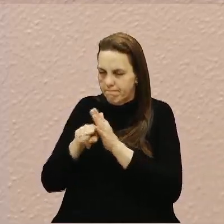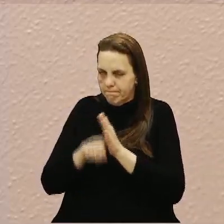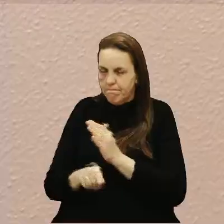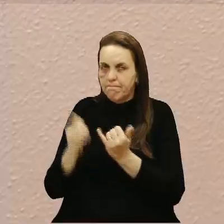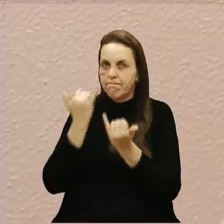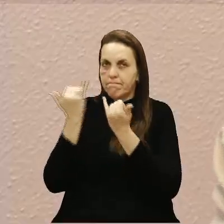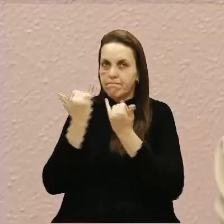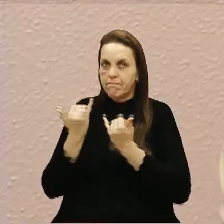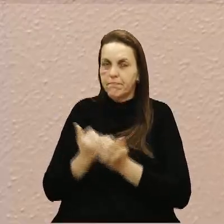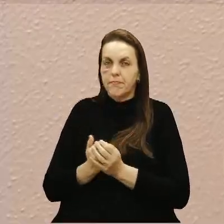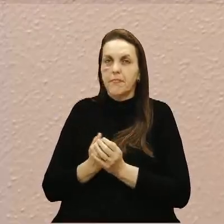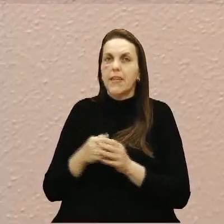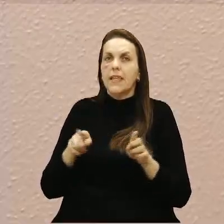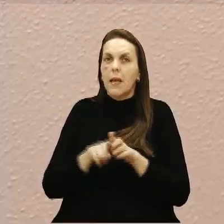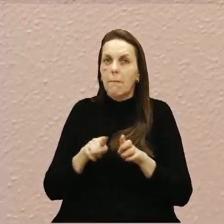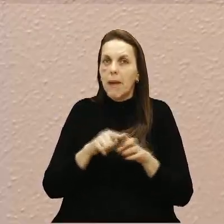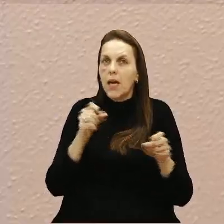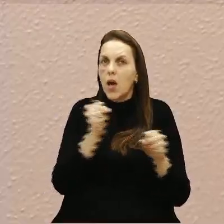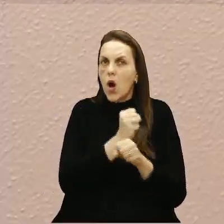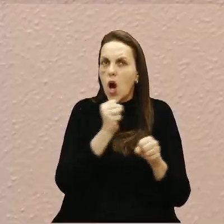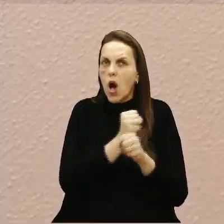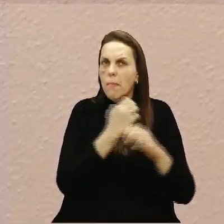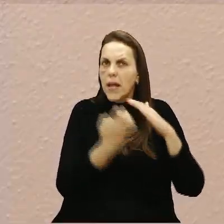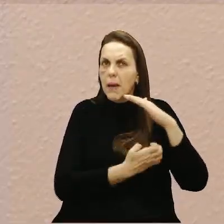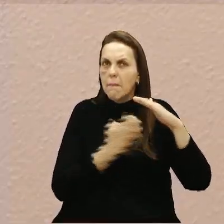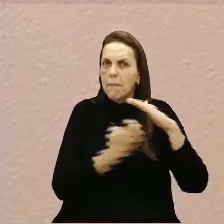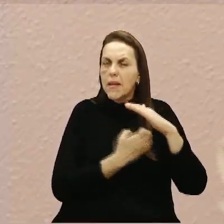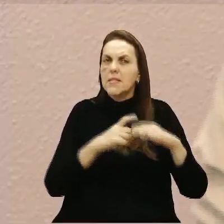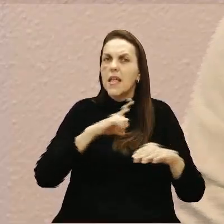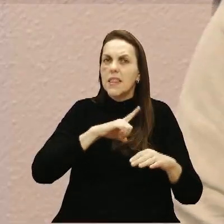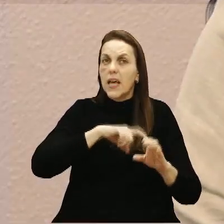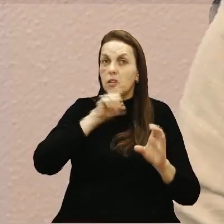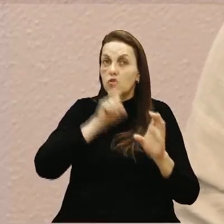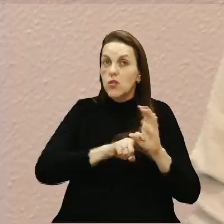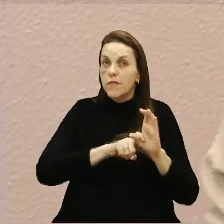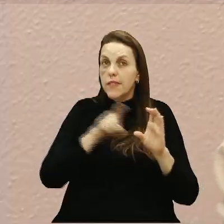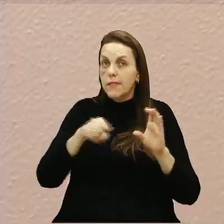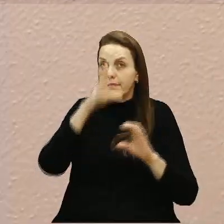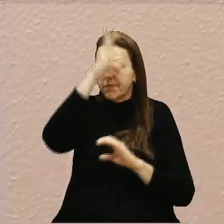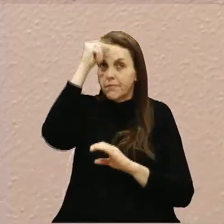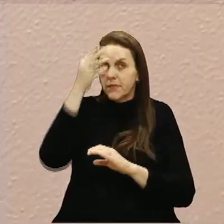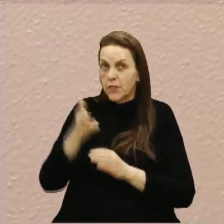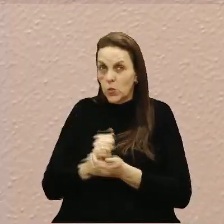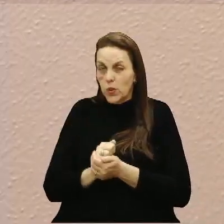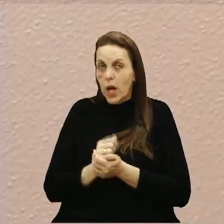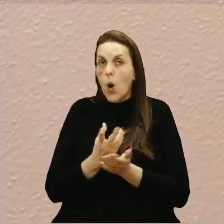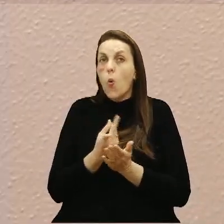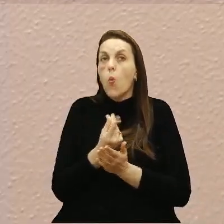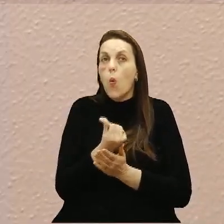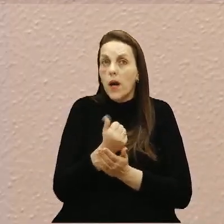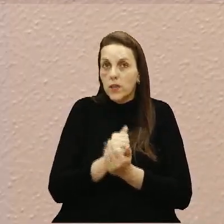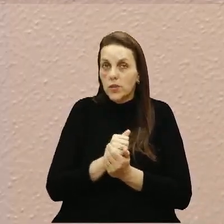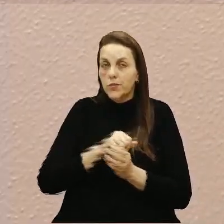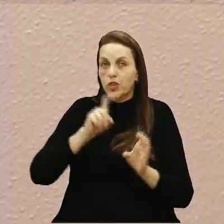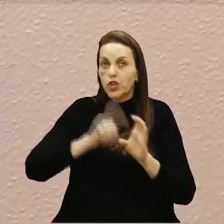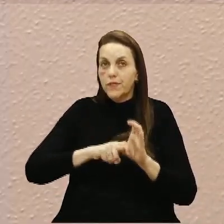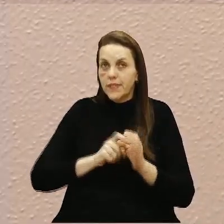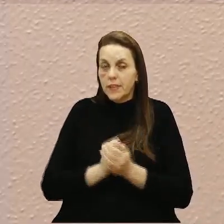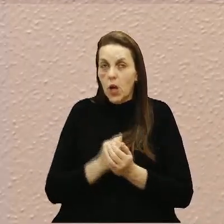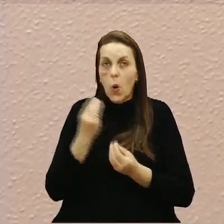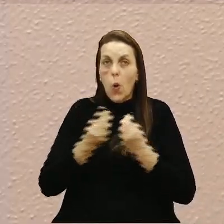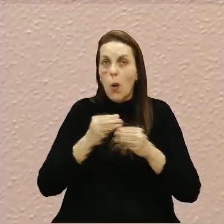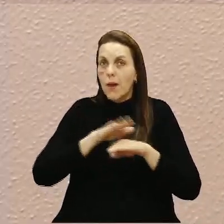é se as urbanizadoras têm dívidas com o município, quanto é essa dívida e como que a gente vai fazer para sanar essa